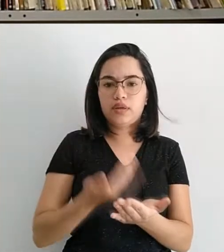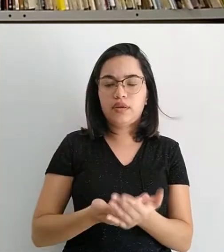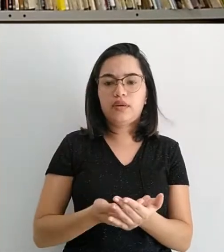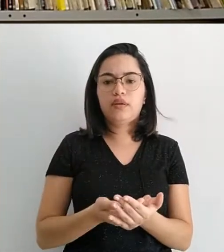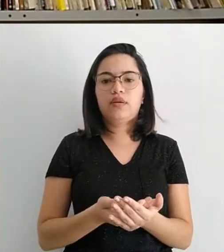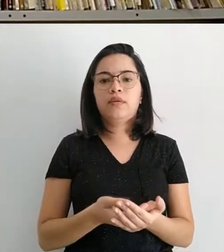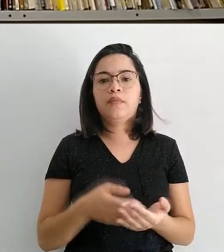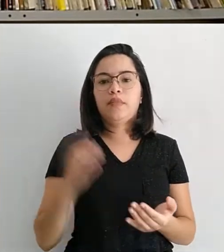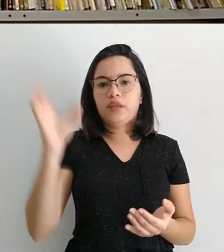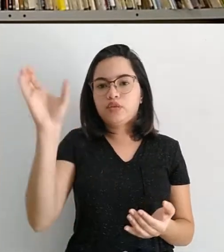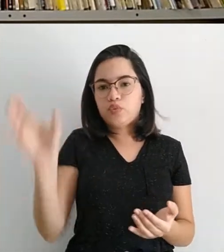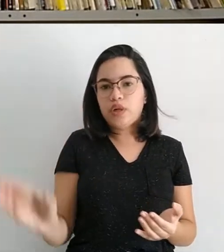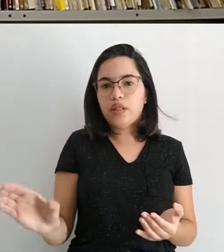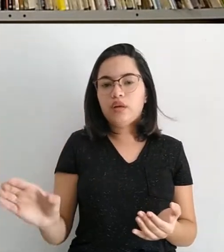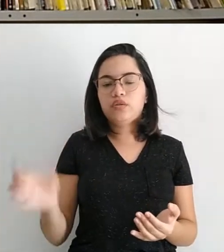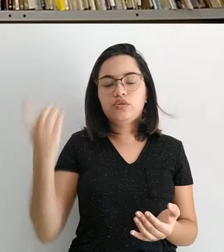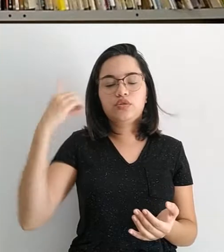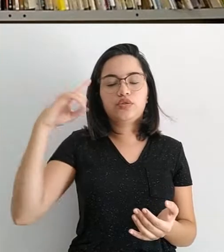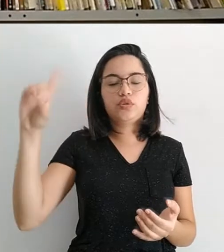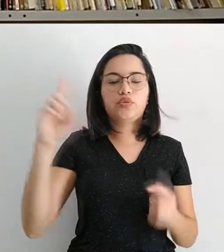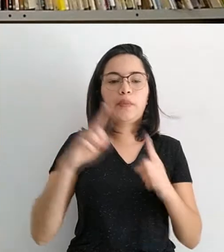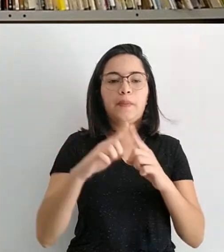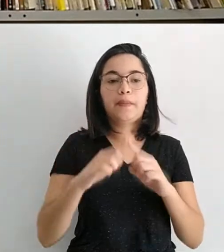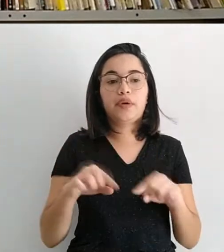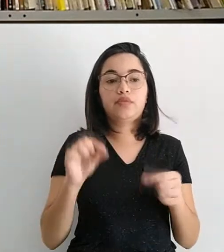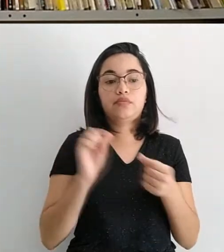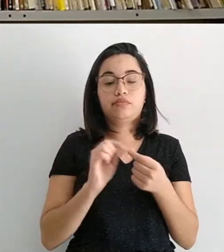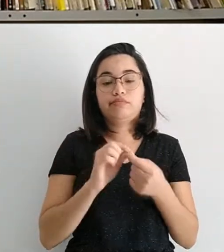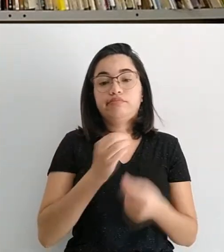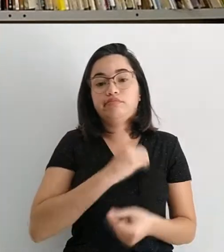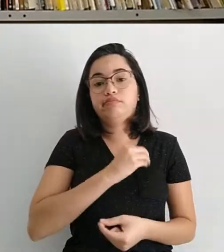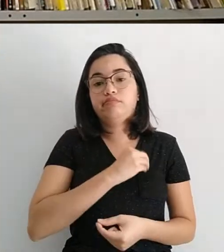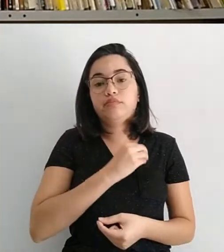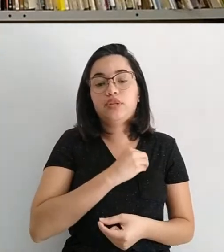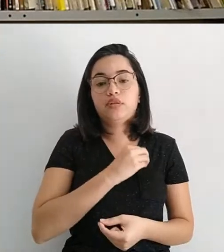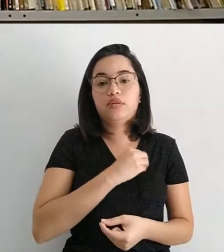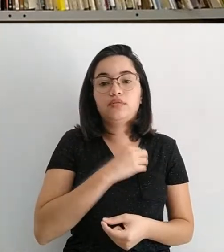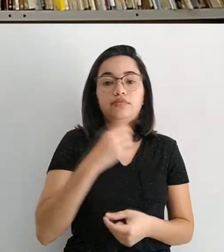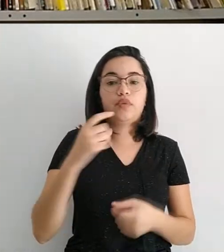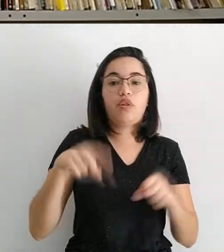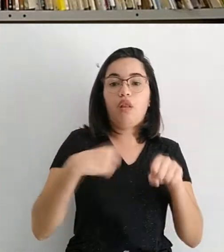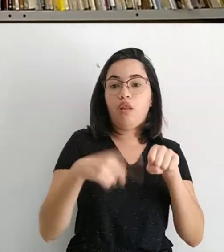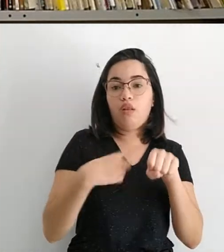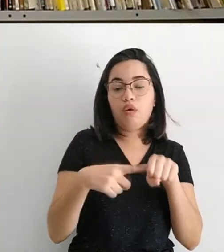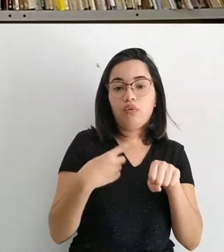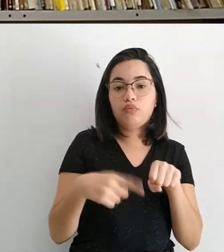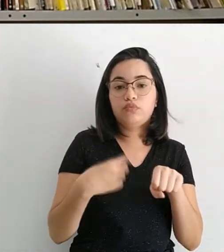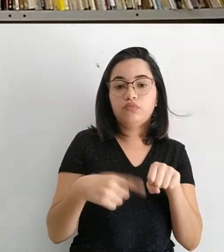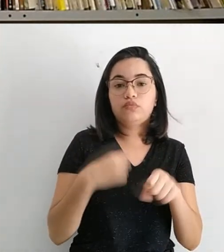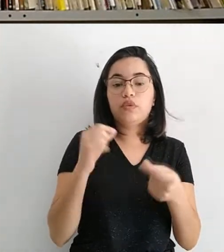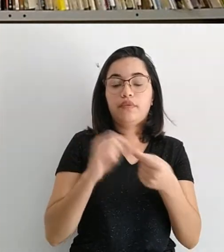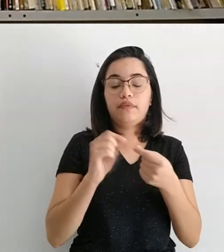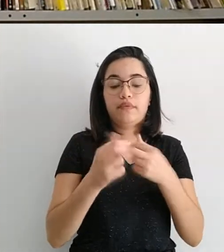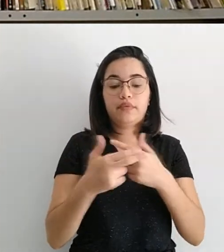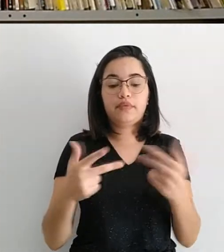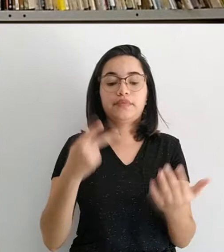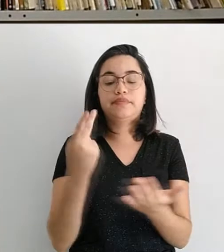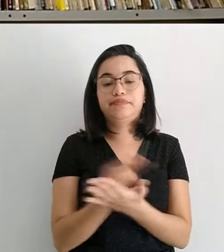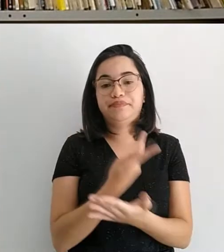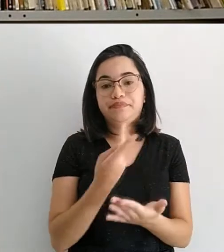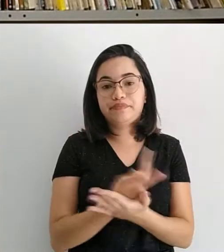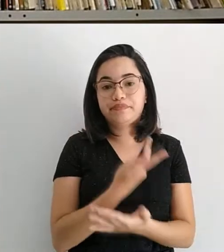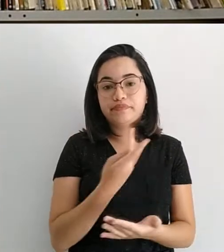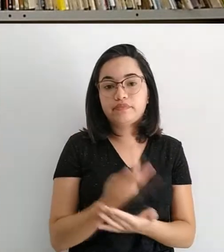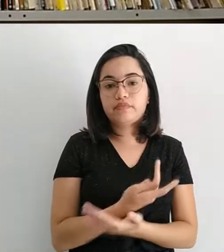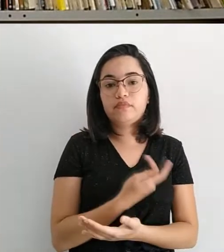de Deus, na onipresença de Deus, mas cometem pecado, cometem loucura, fazem coisas